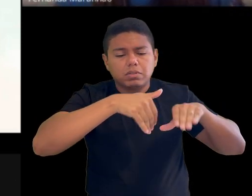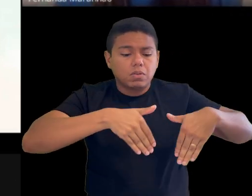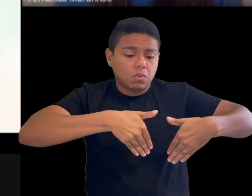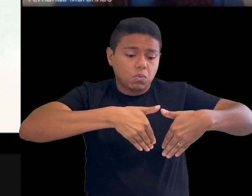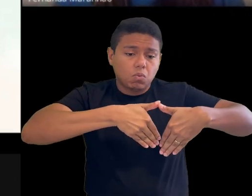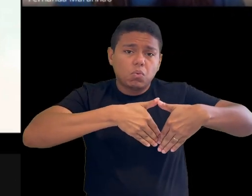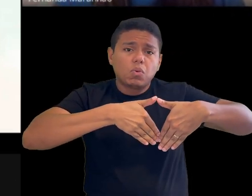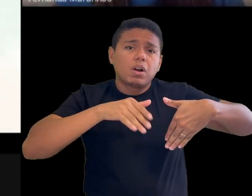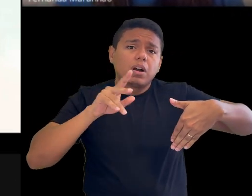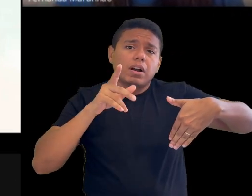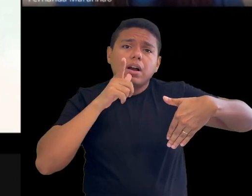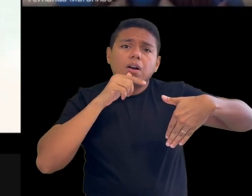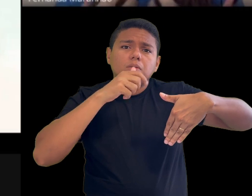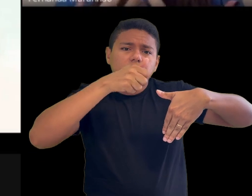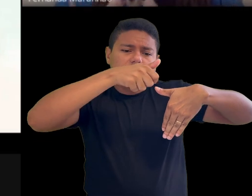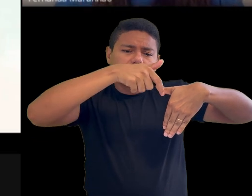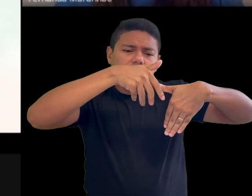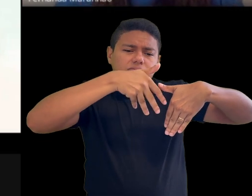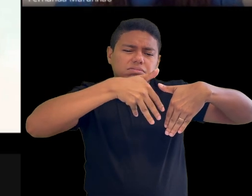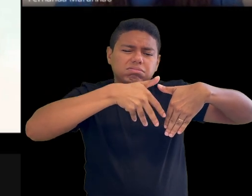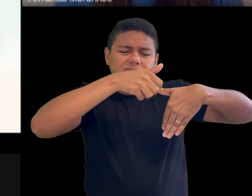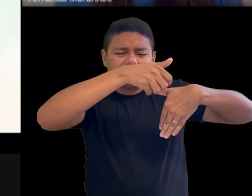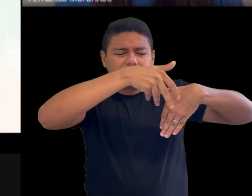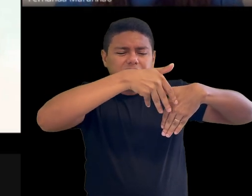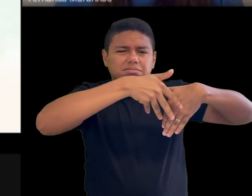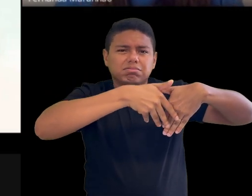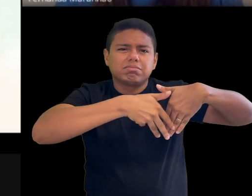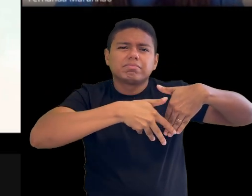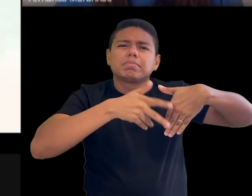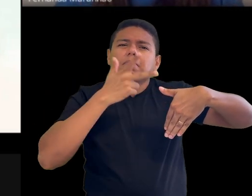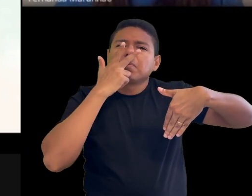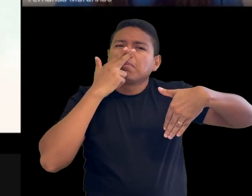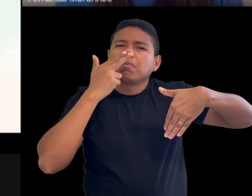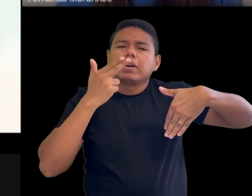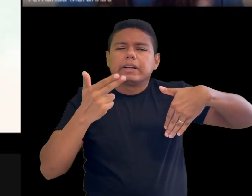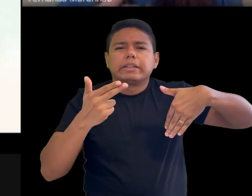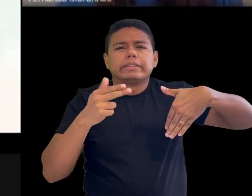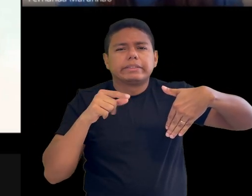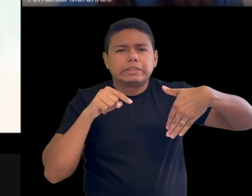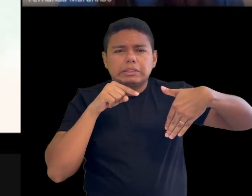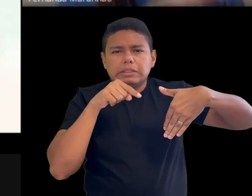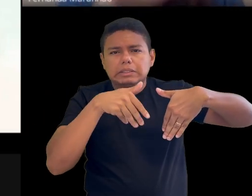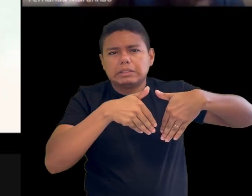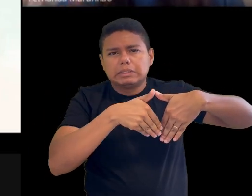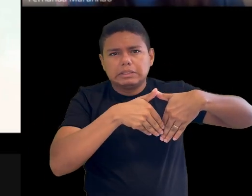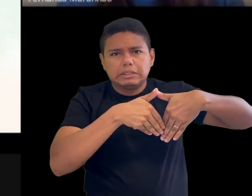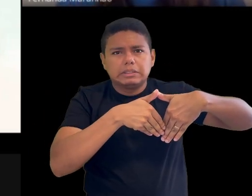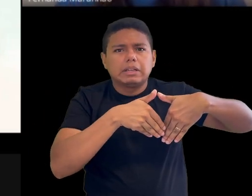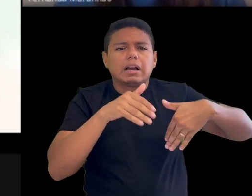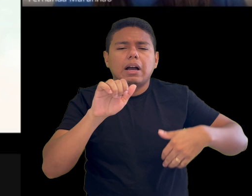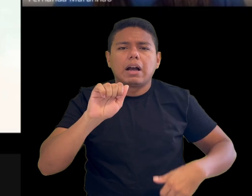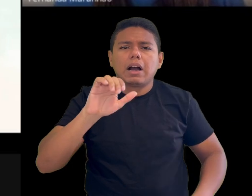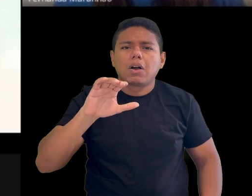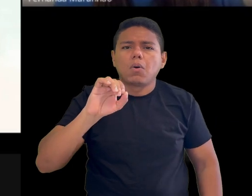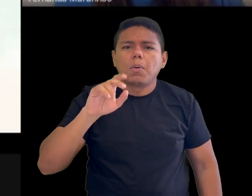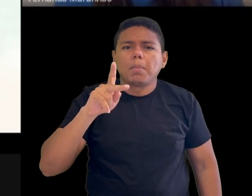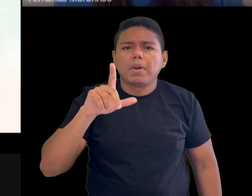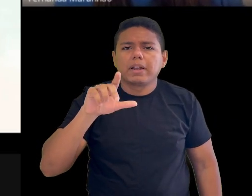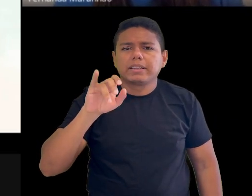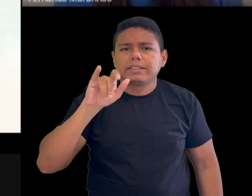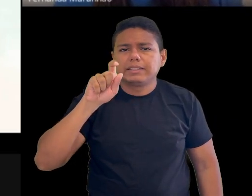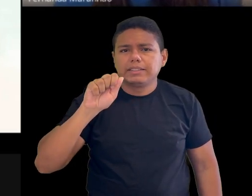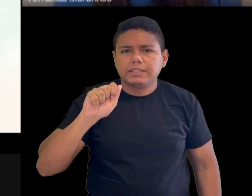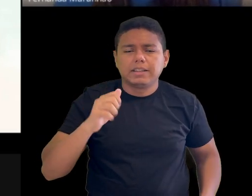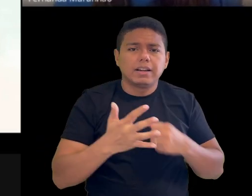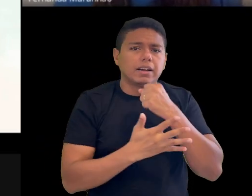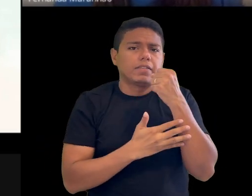a saída do concepto, ele é um útero que entra em apoplexia, ou seja, por estar com todas as suas fibras musculares cheias